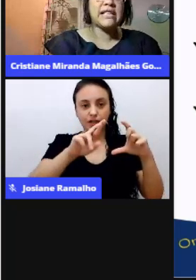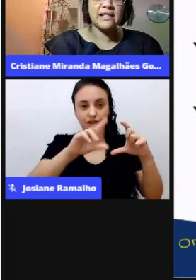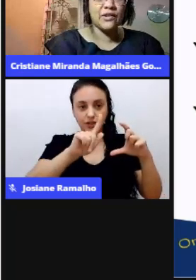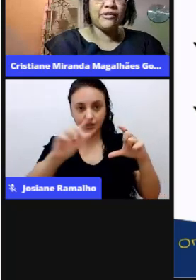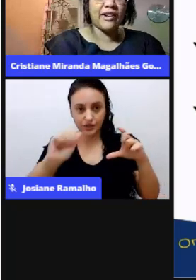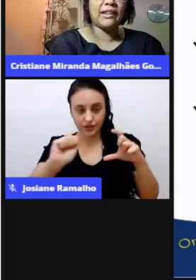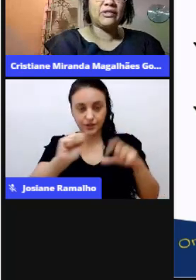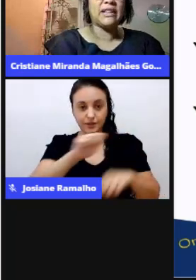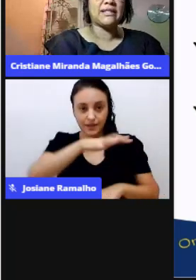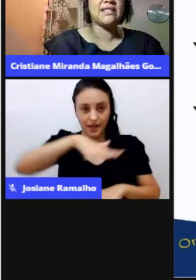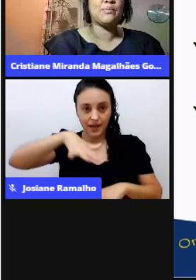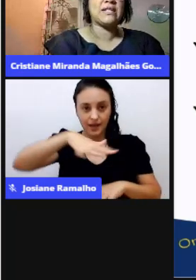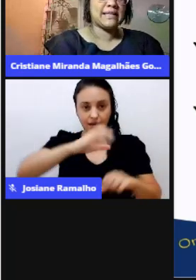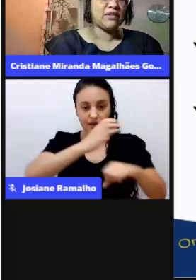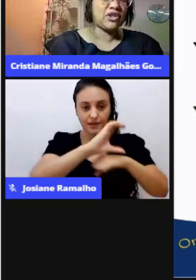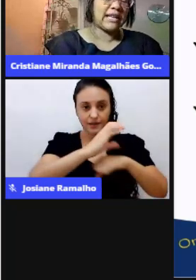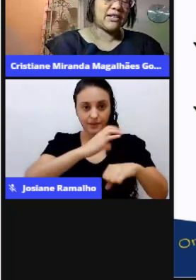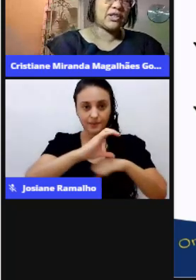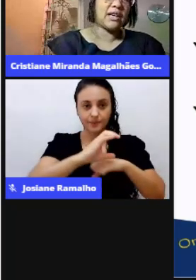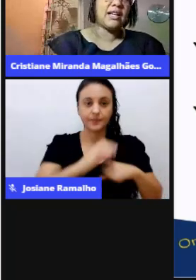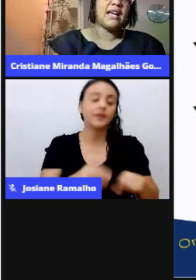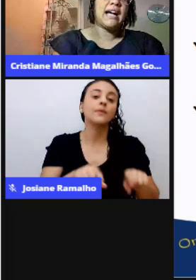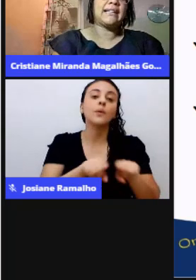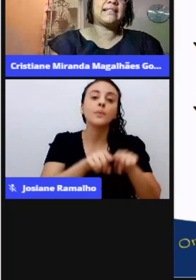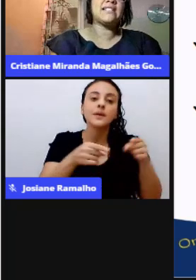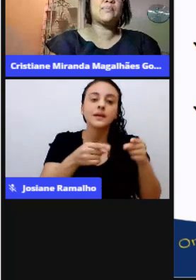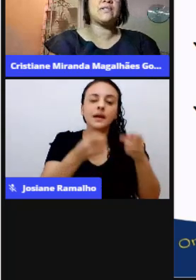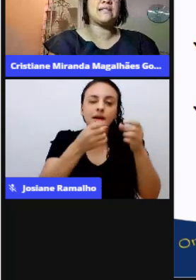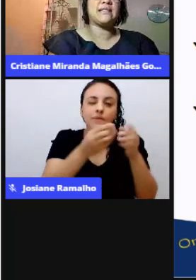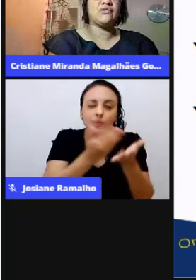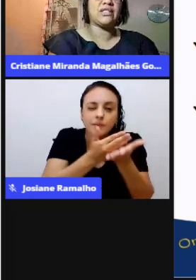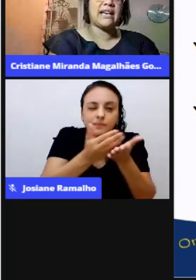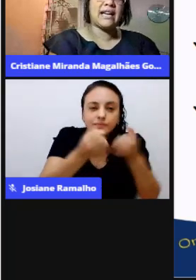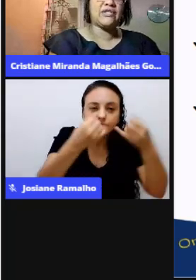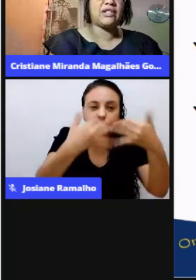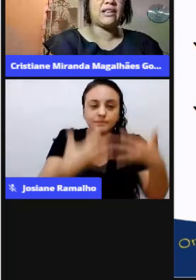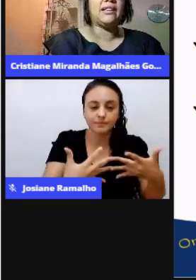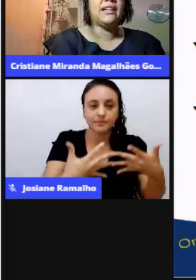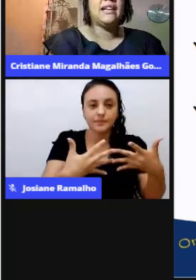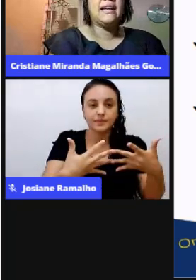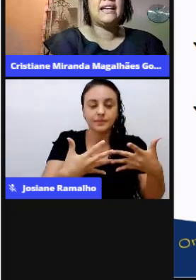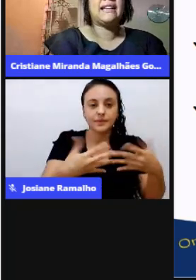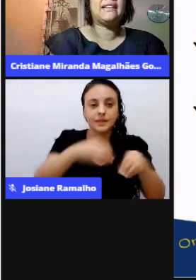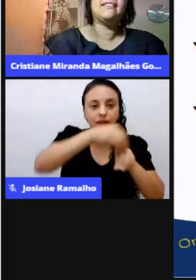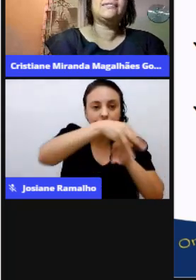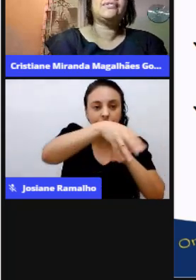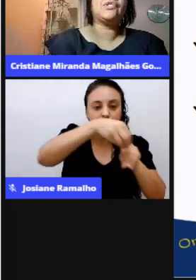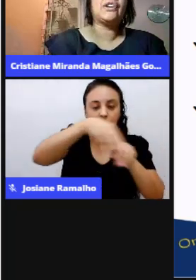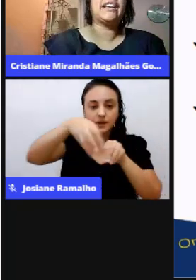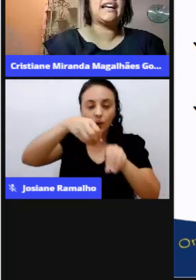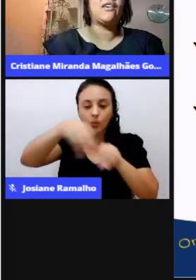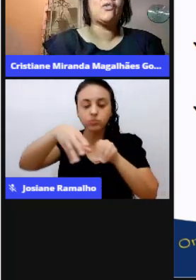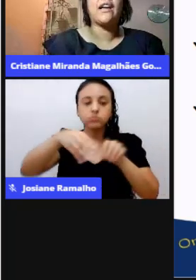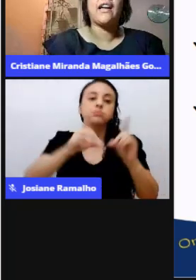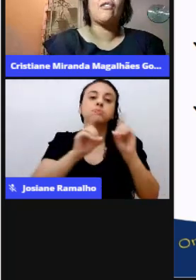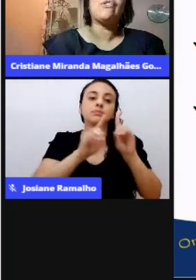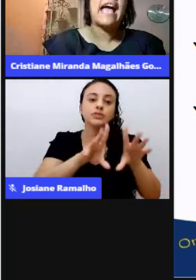Bom, inicio falando da transposição didática. A transposição didática, ela